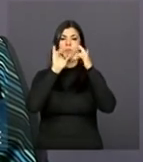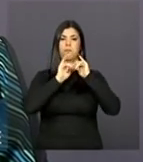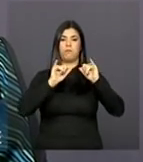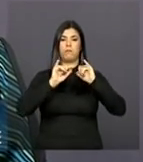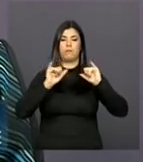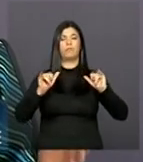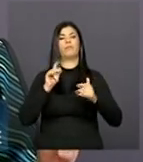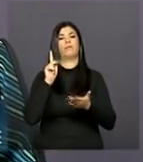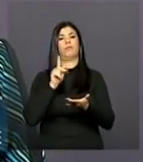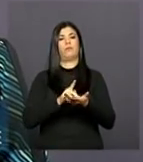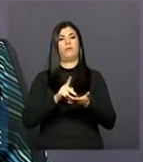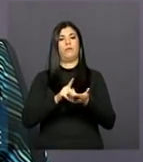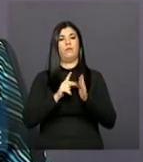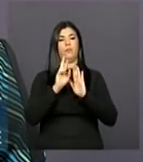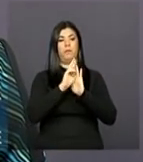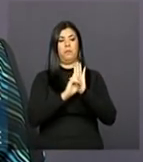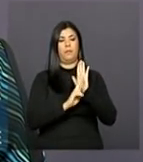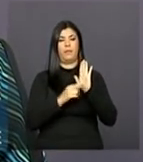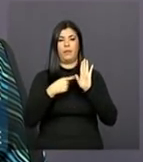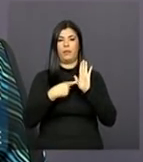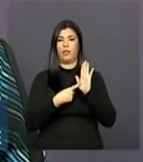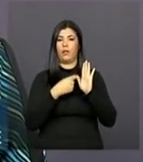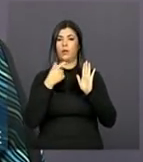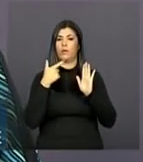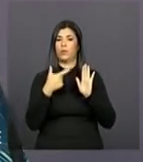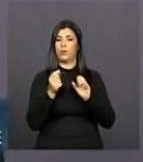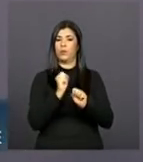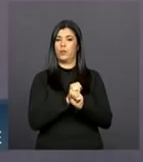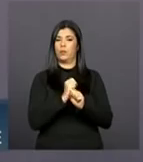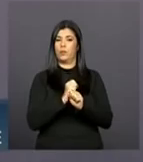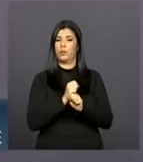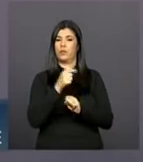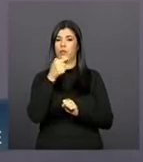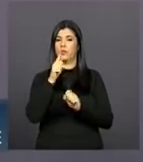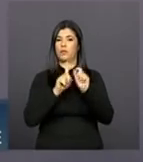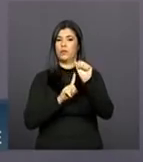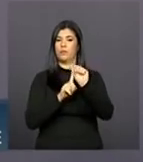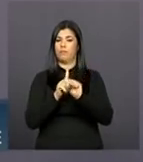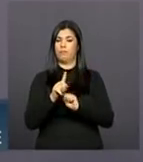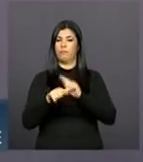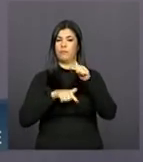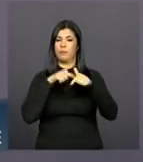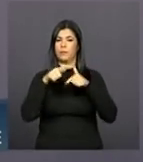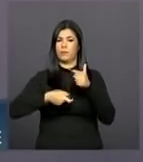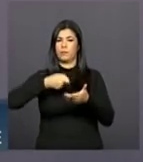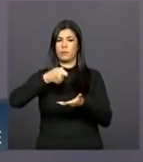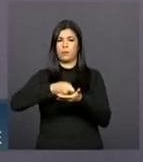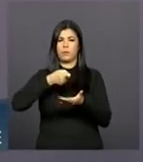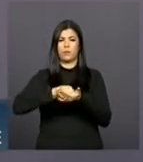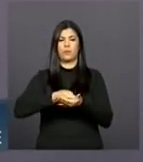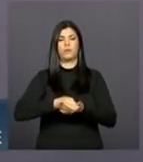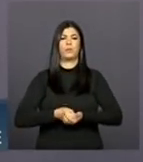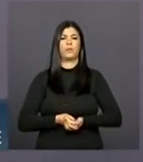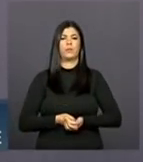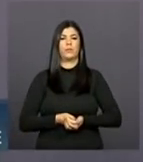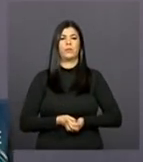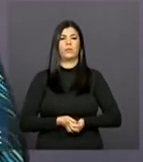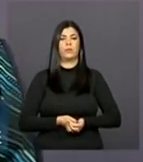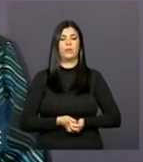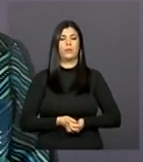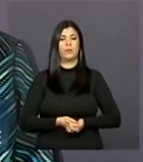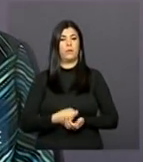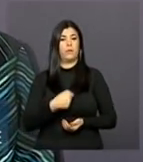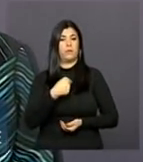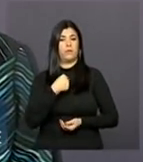é resultado como eles disseram de 2 anos e 7 meses de intenso trabalho eu ao